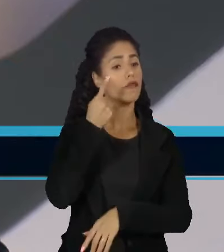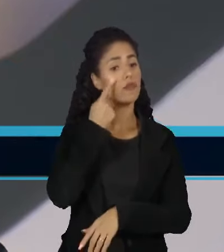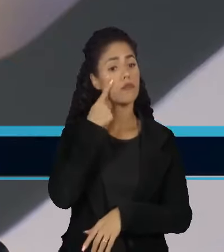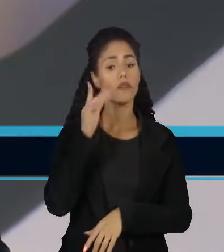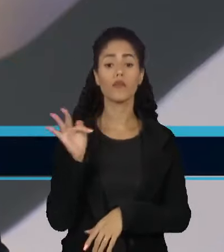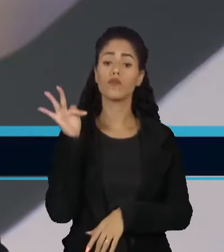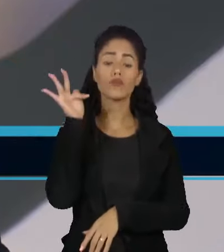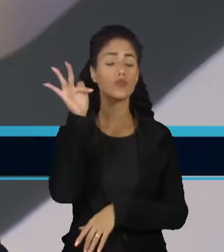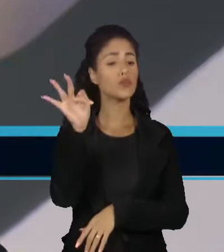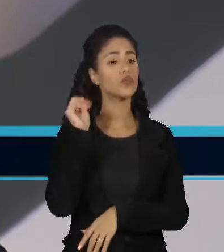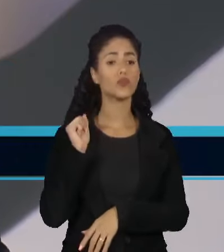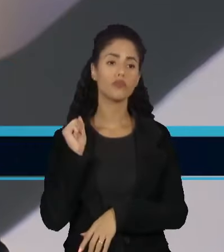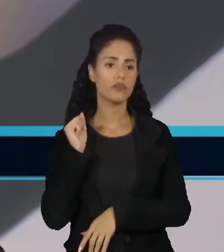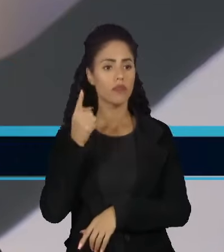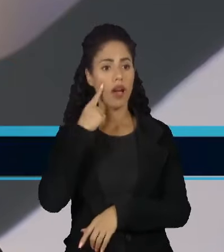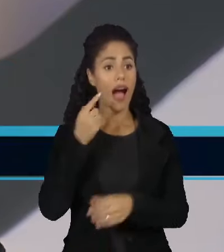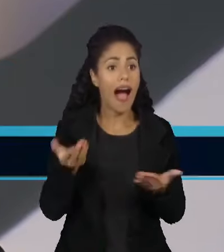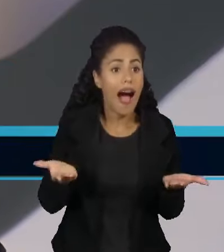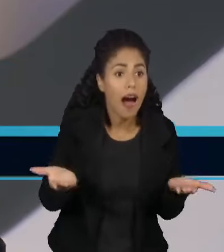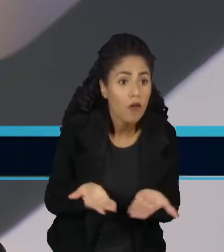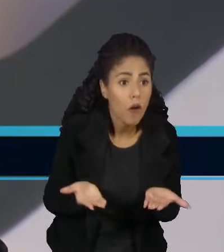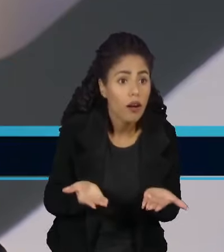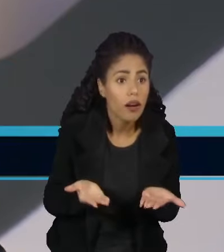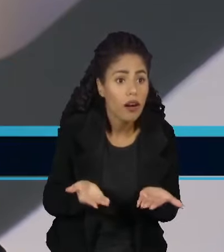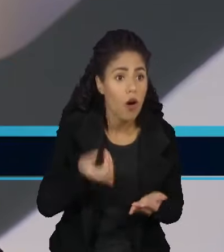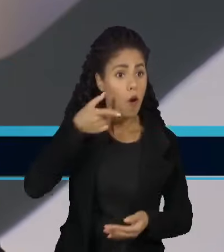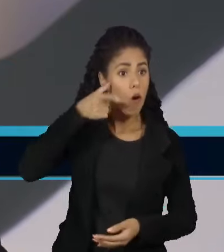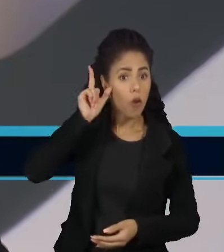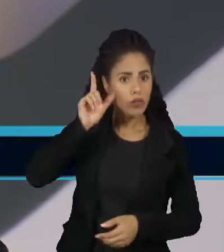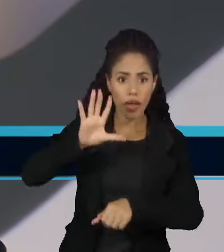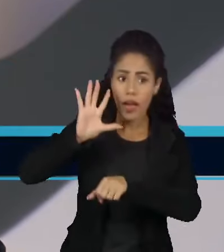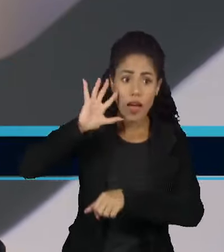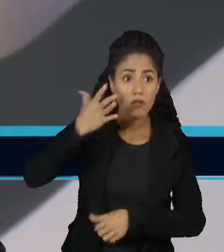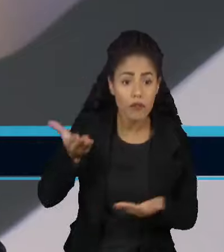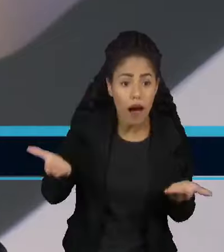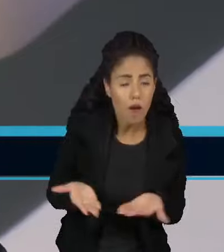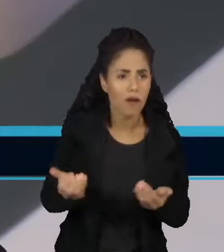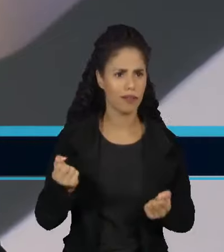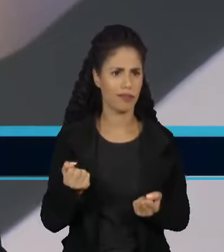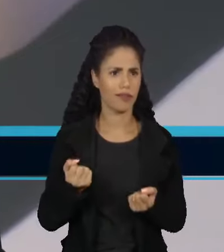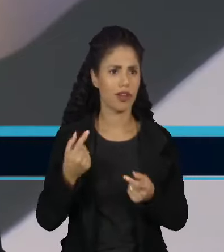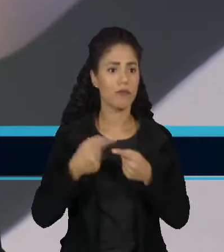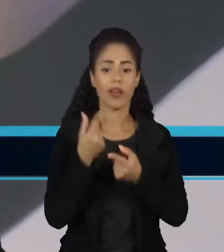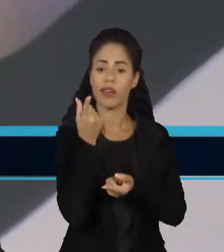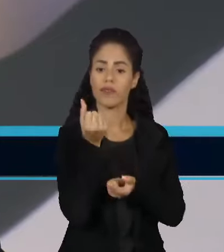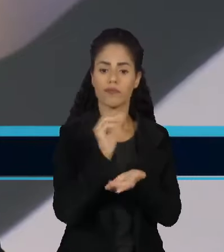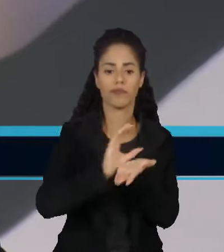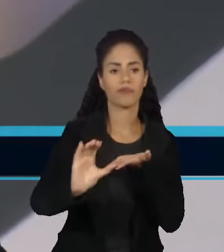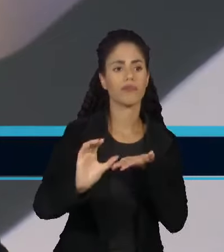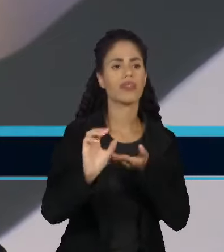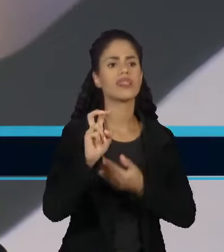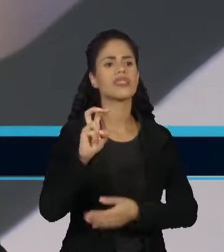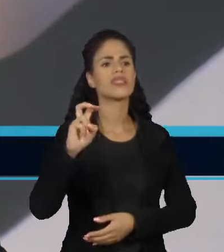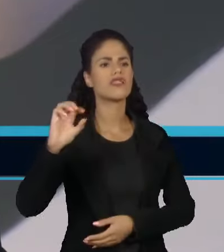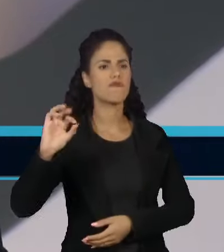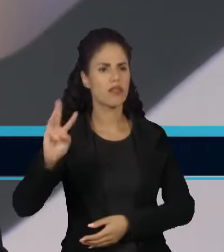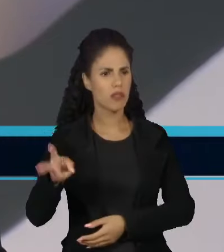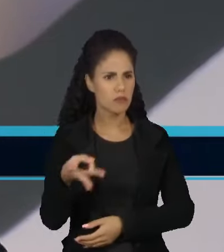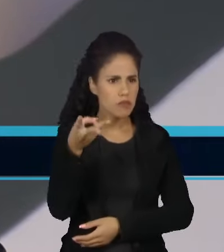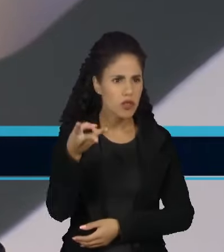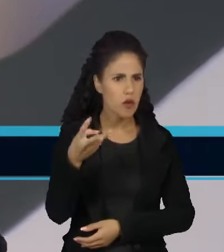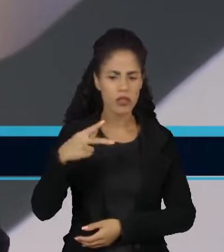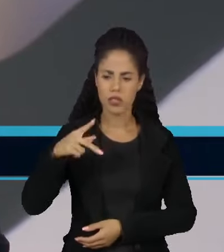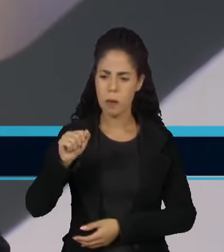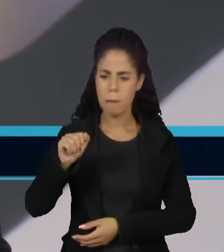amanhã, sendo que as coisas são para hoje e para ontem. Essa é a realidade. Então, liberou-se uma verba de mais de 50 e tantos milhões agora do